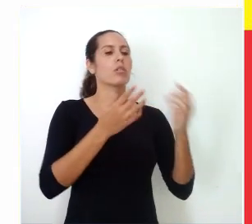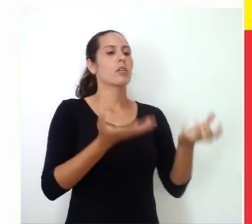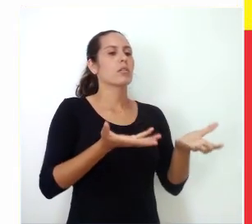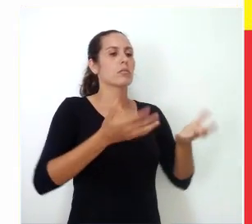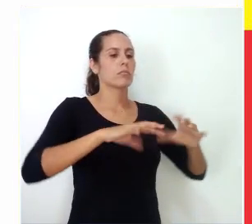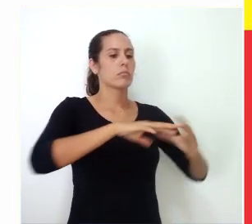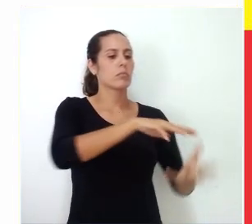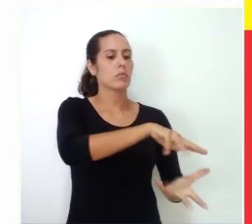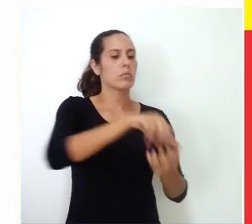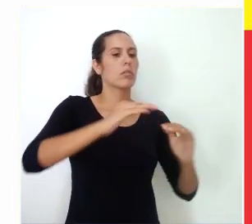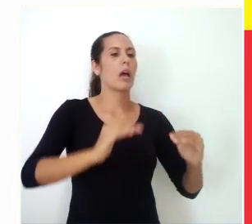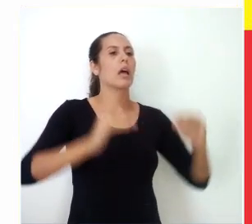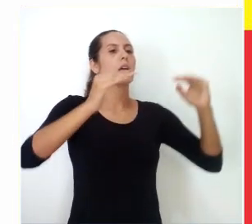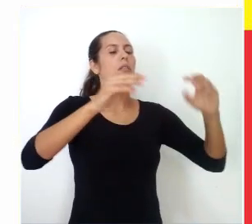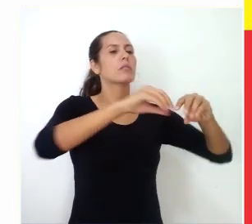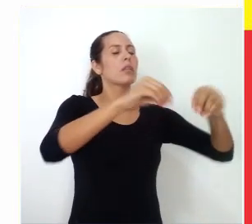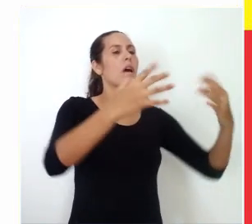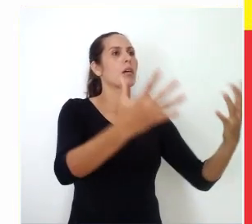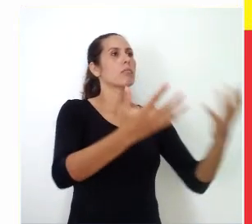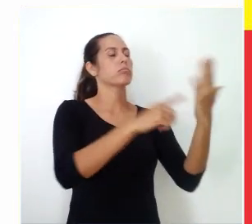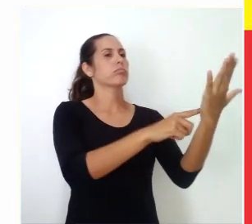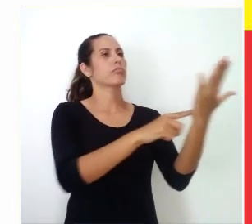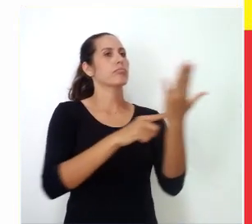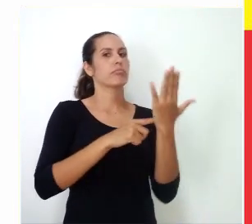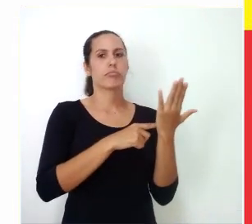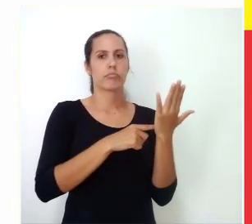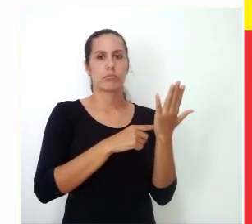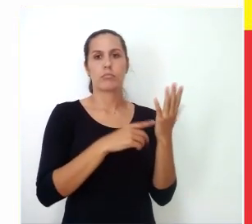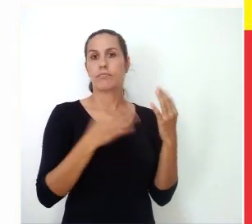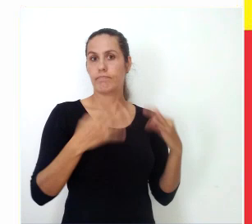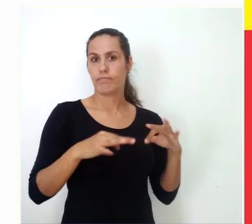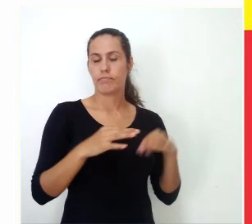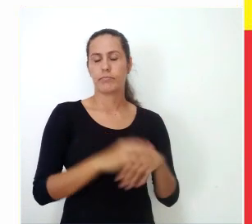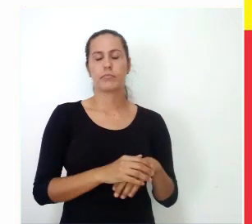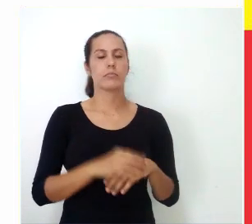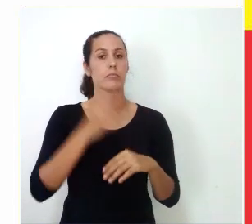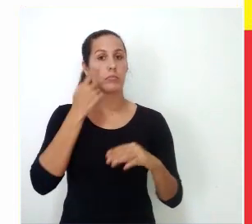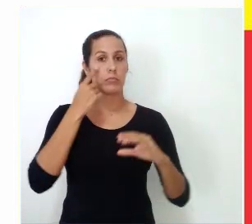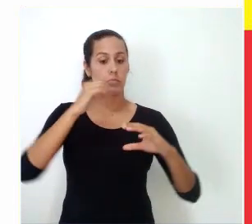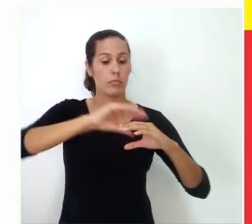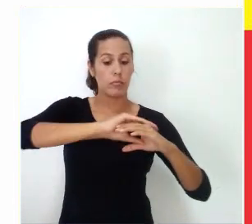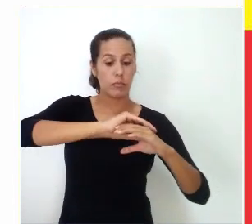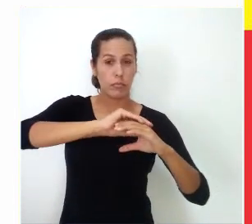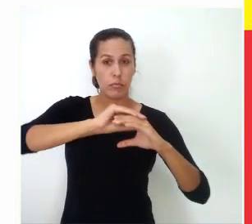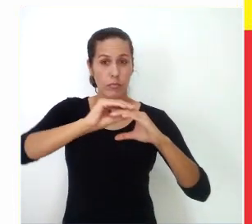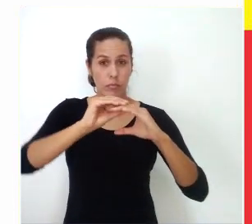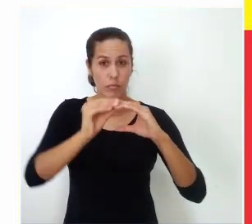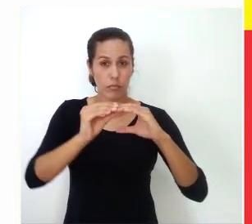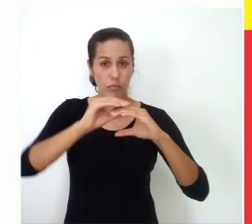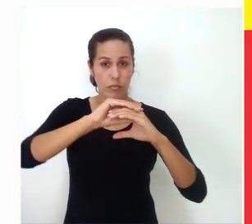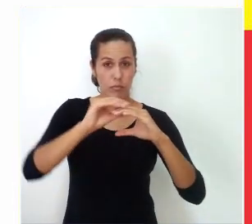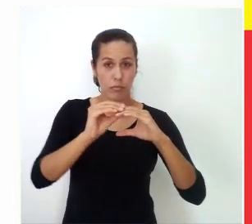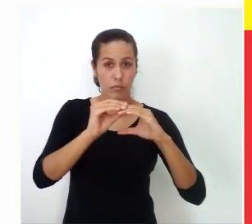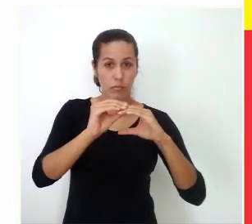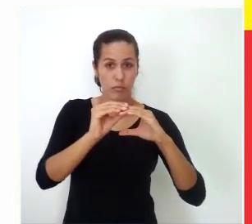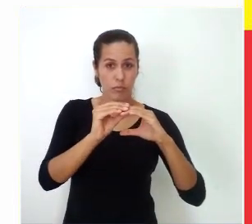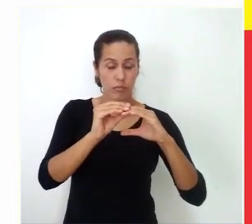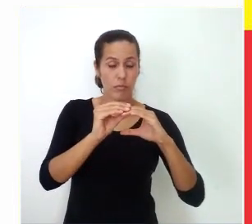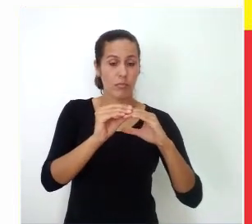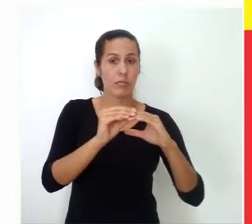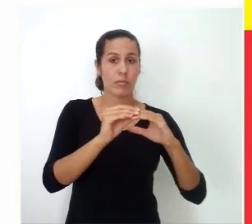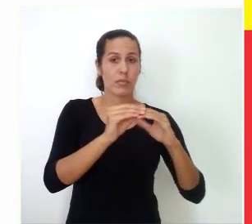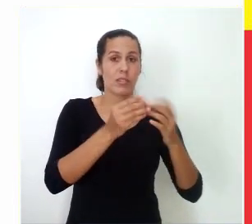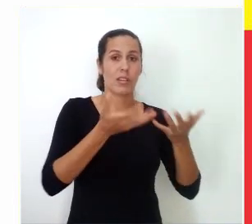na superfície. O ponto da superfície terrestre que está acima